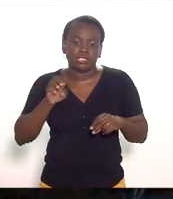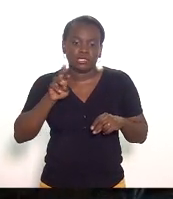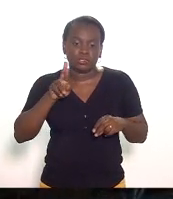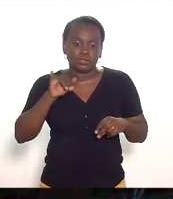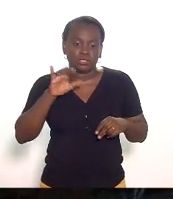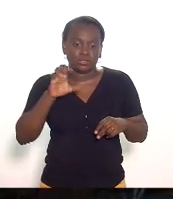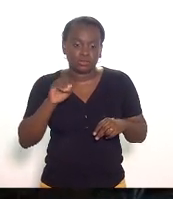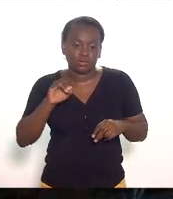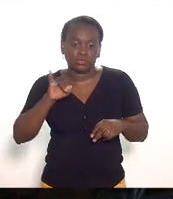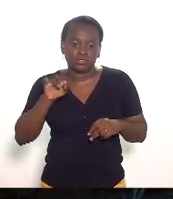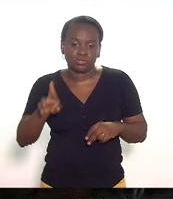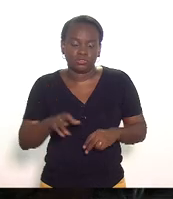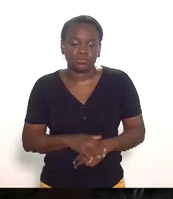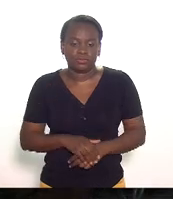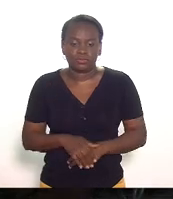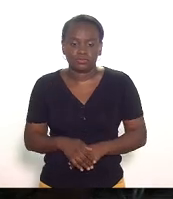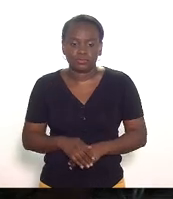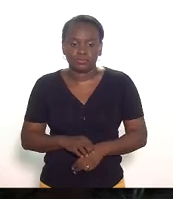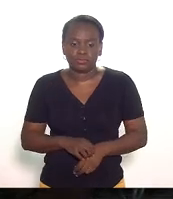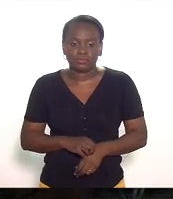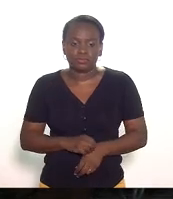Júnior.